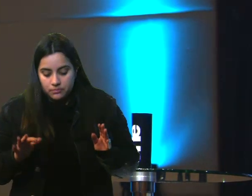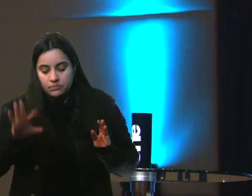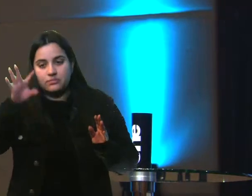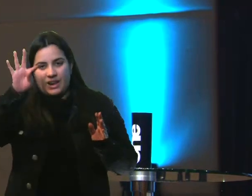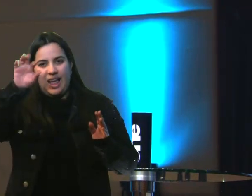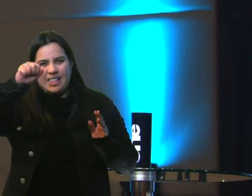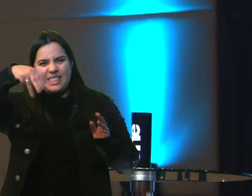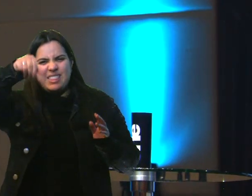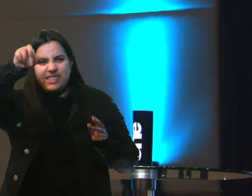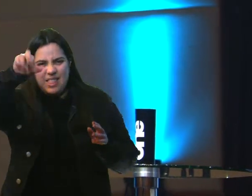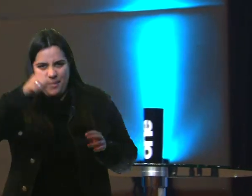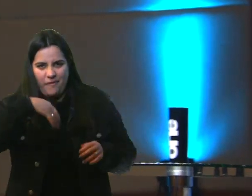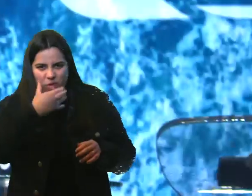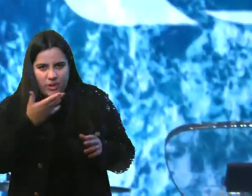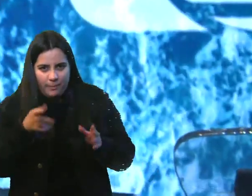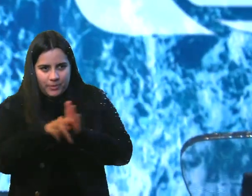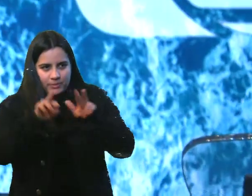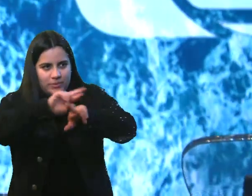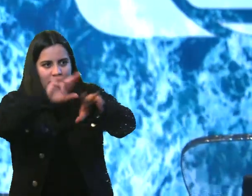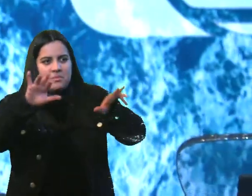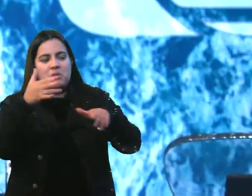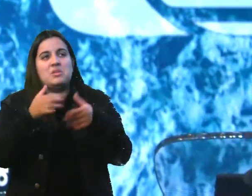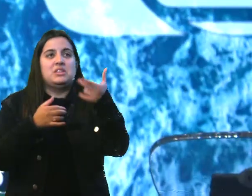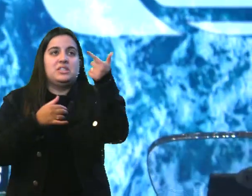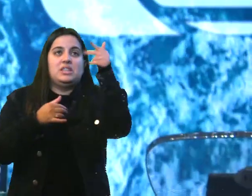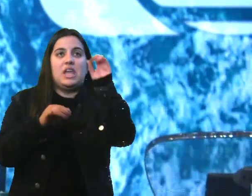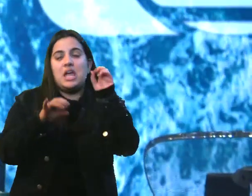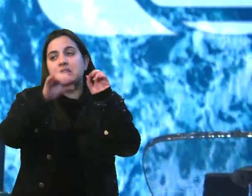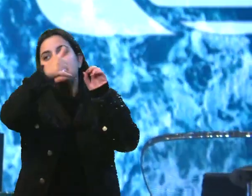Tâmaras vão dar frutos aos 70, 100 anos.